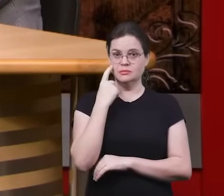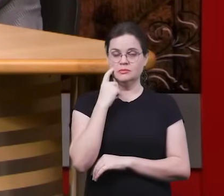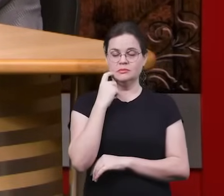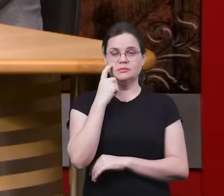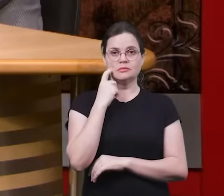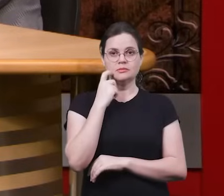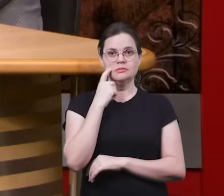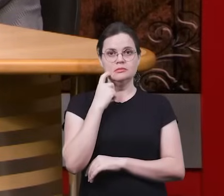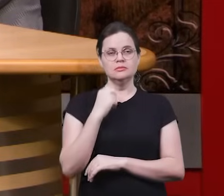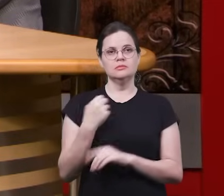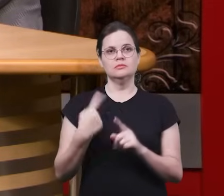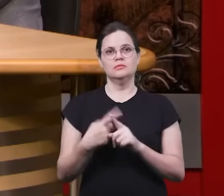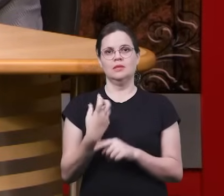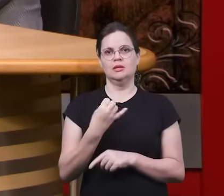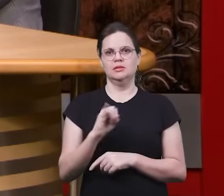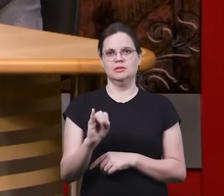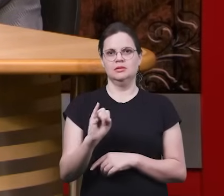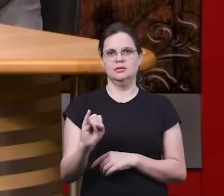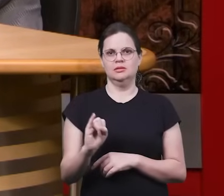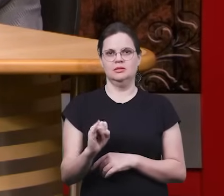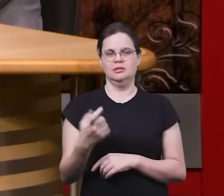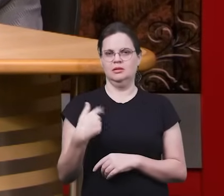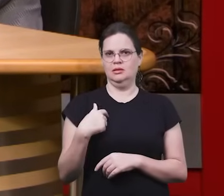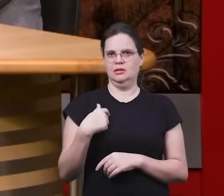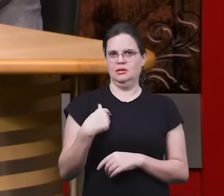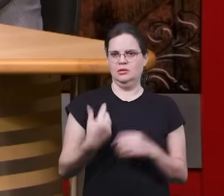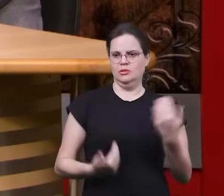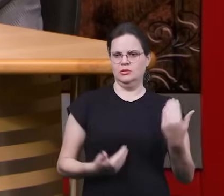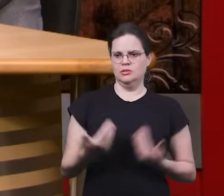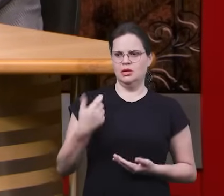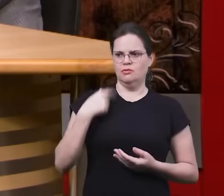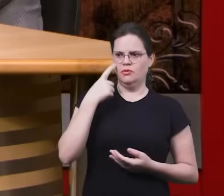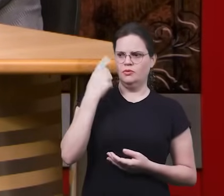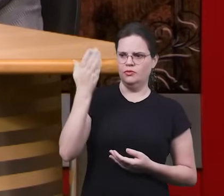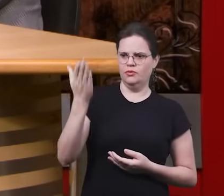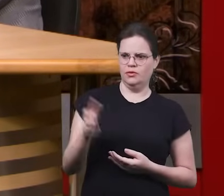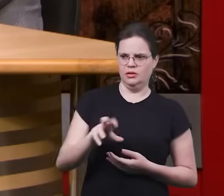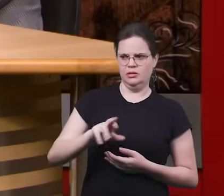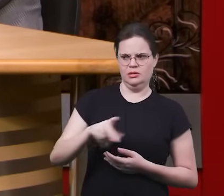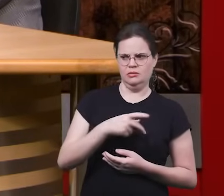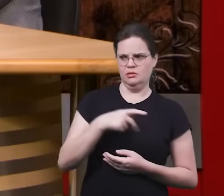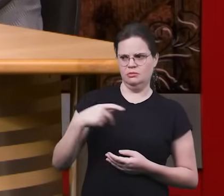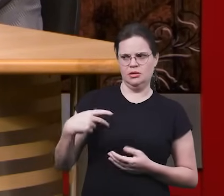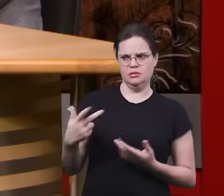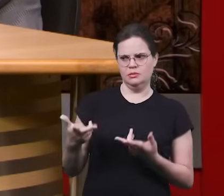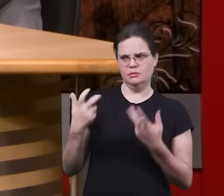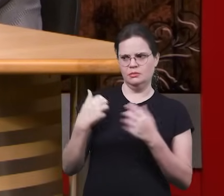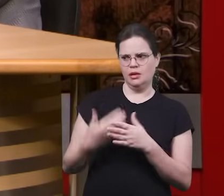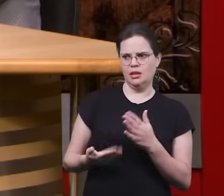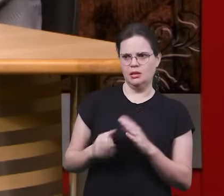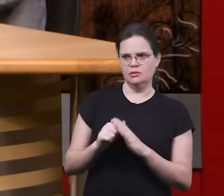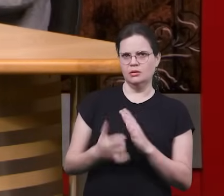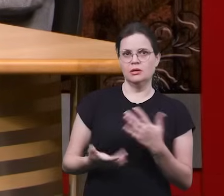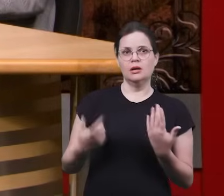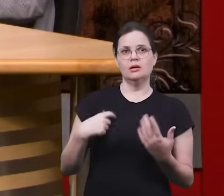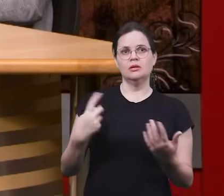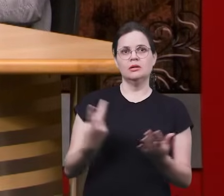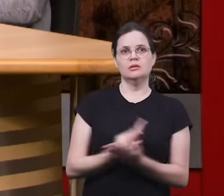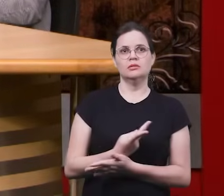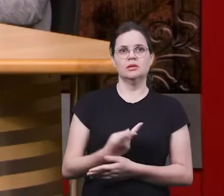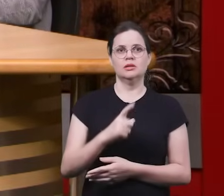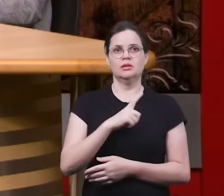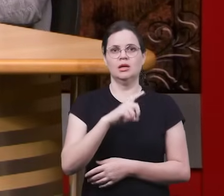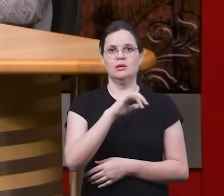porque quando a igreja deixa de te identificar como um apacentador, existe uma profecia em Zacarias que diz assim, fere